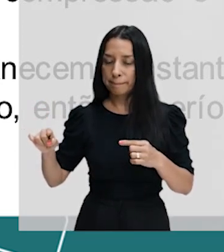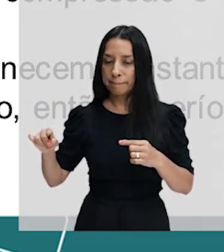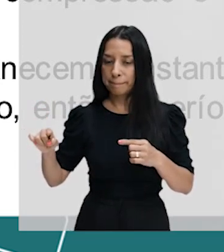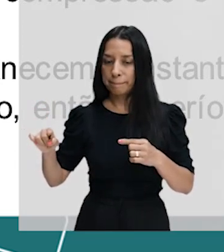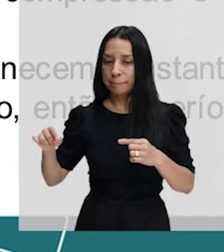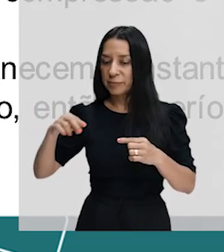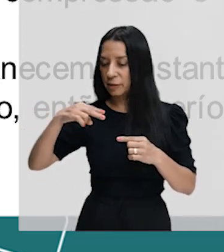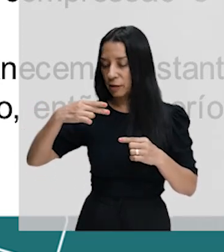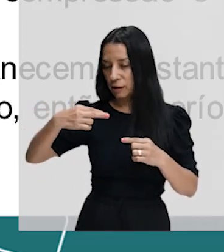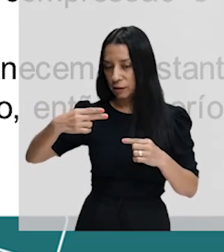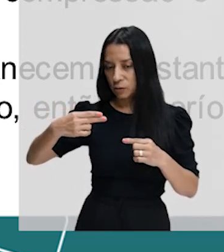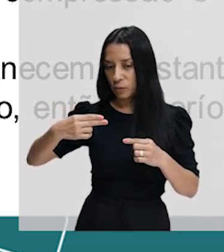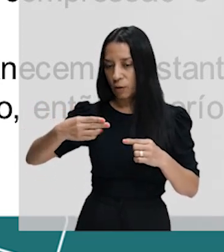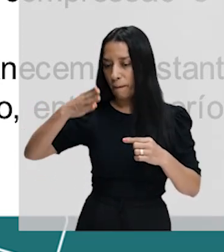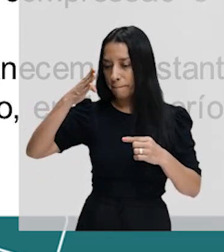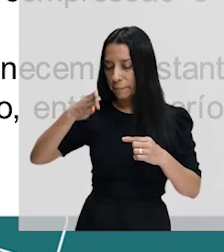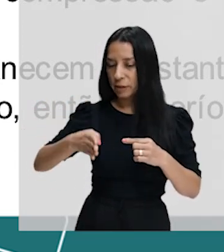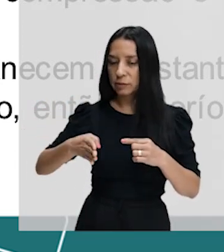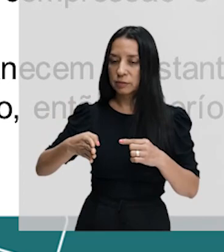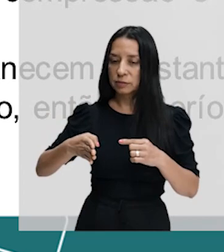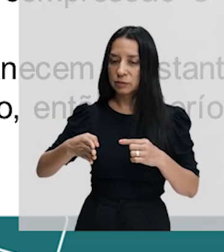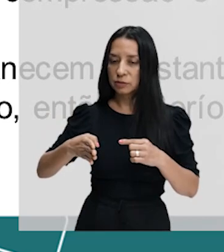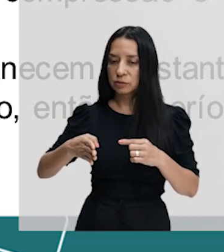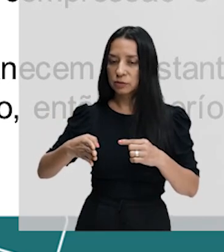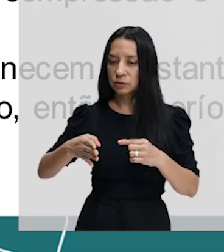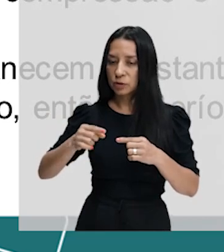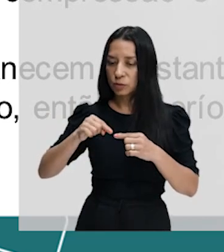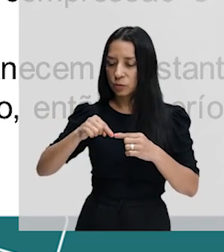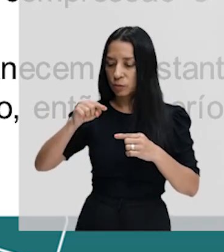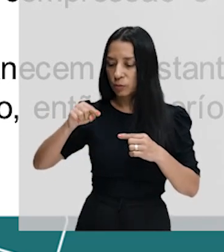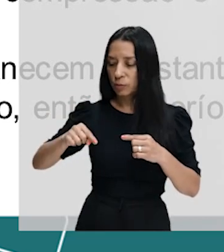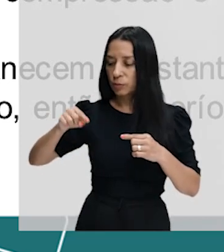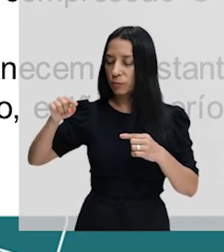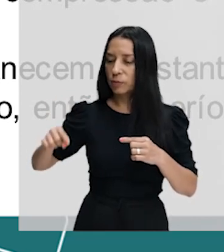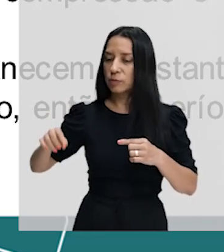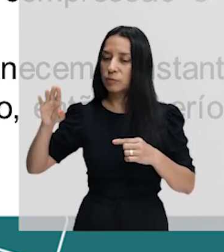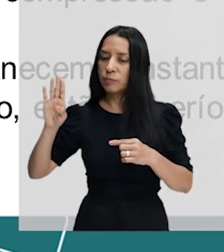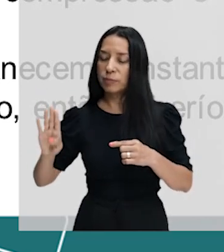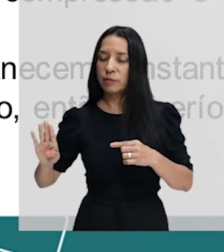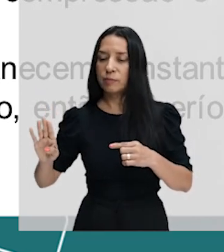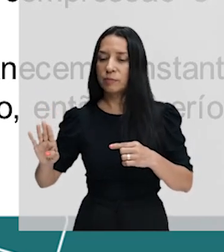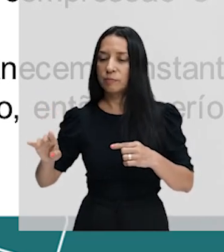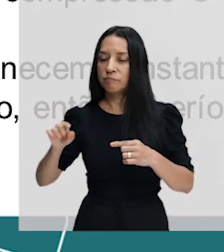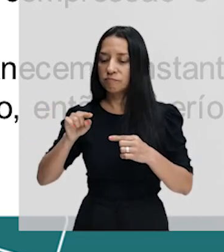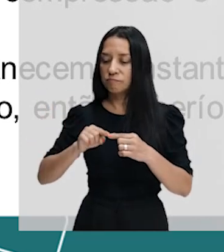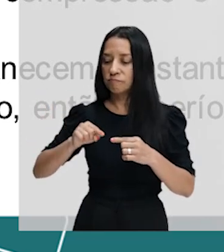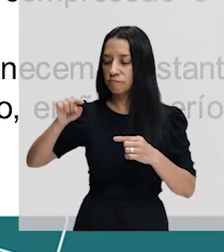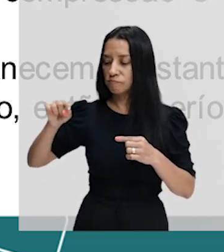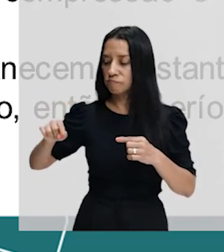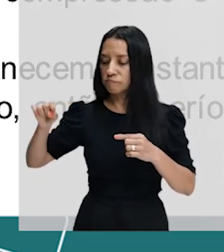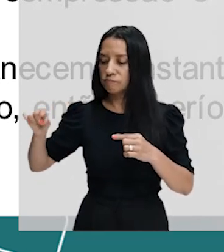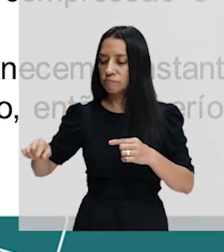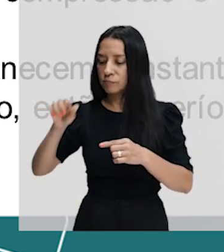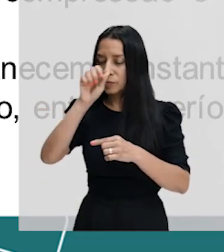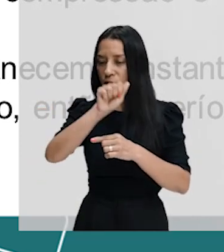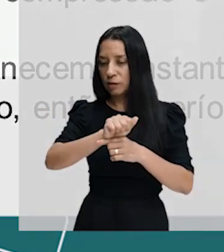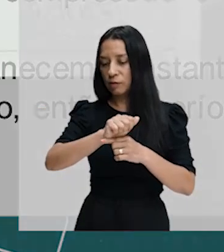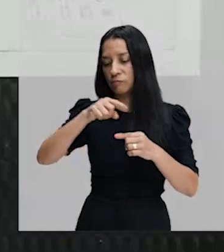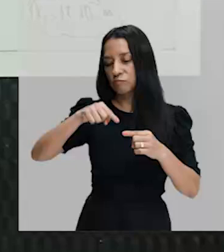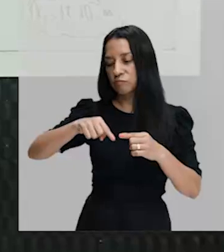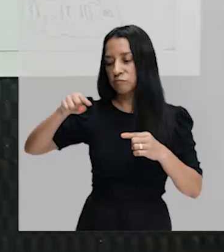é igual a metade do comprimento de onda b não sei a gente vai analisar depois o